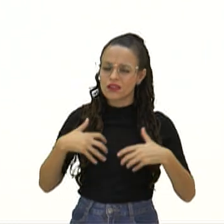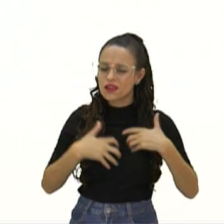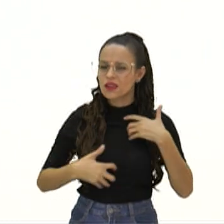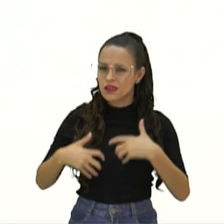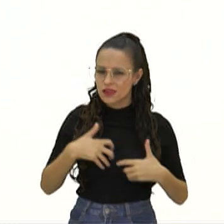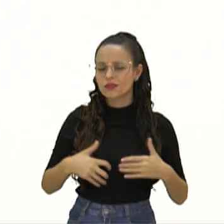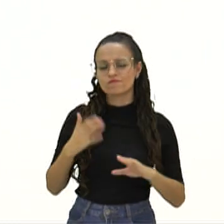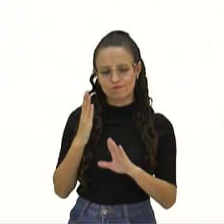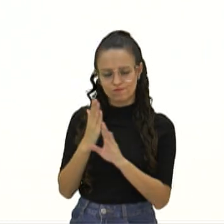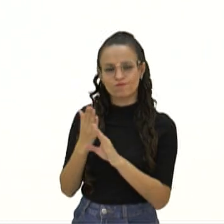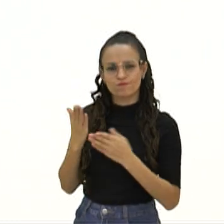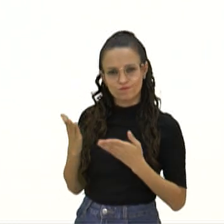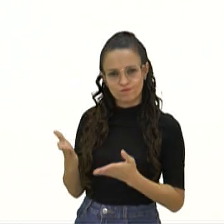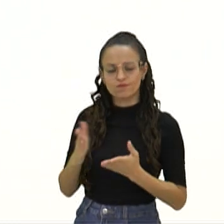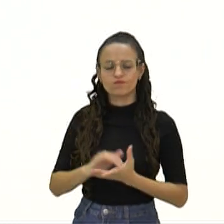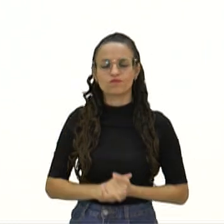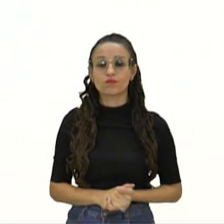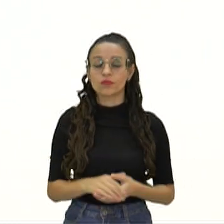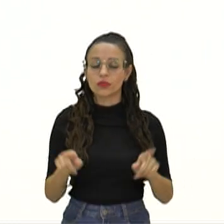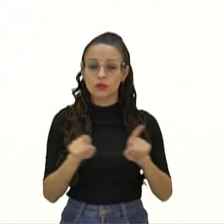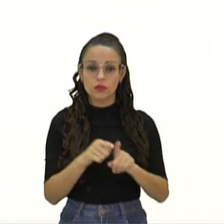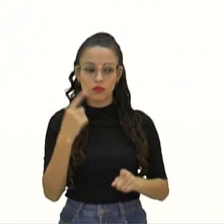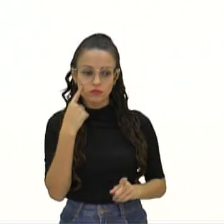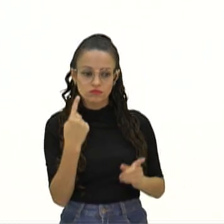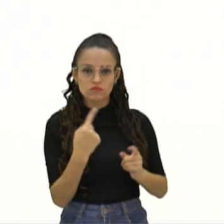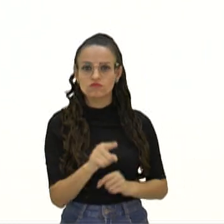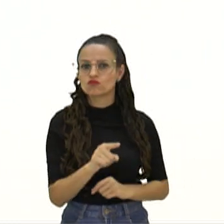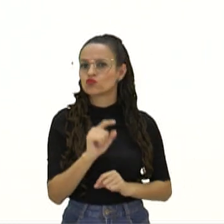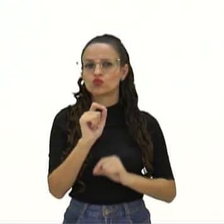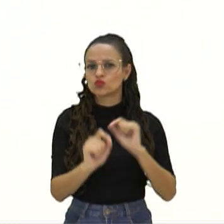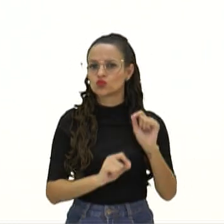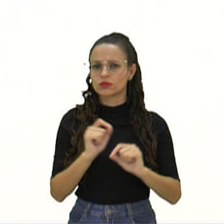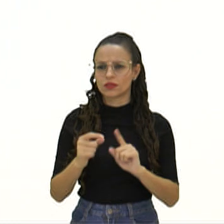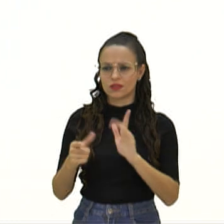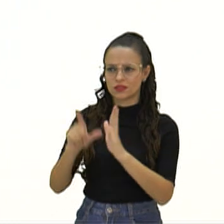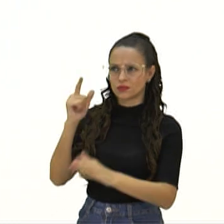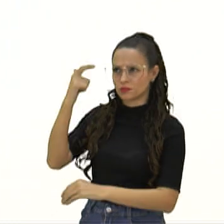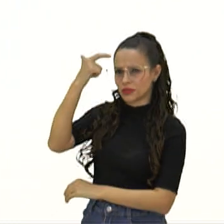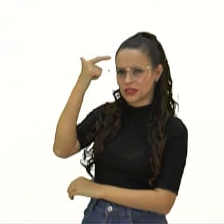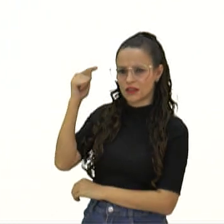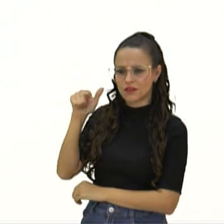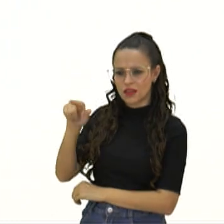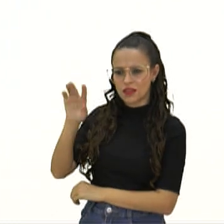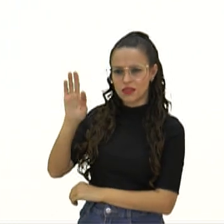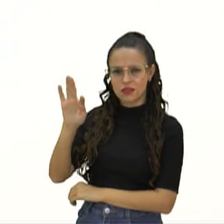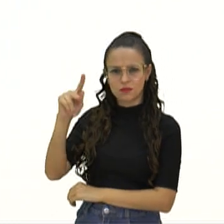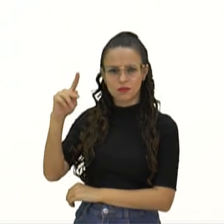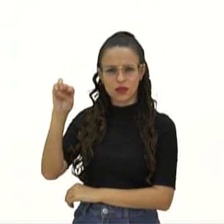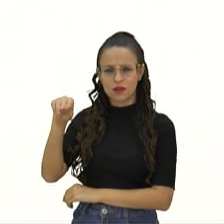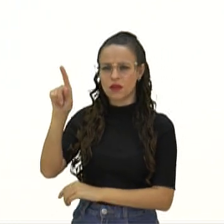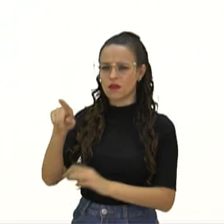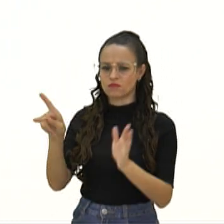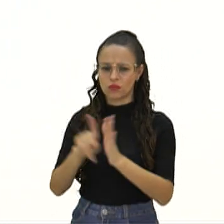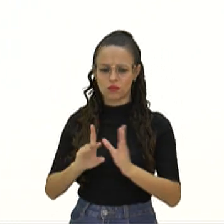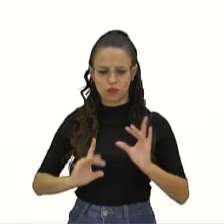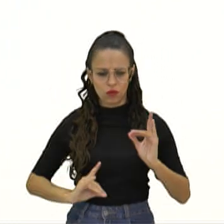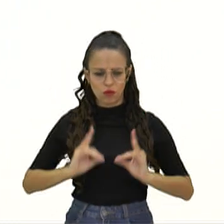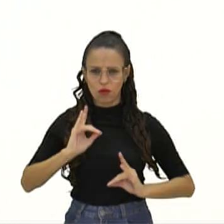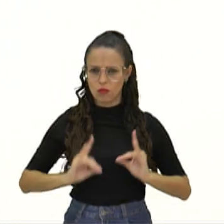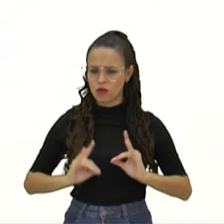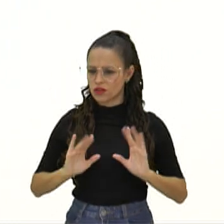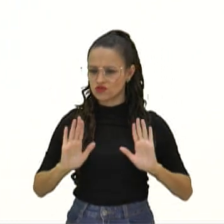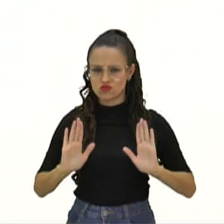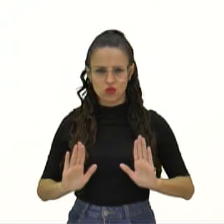né, e descobriu-se, né, até então achava-se, né, que ela era simplesmente algo hormonal, algo